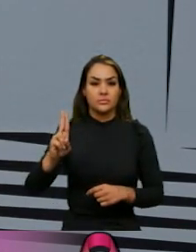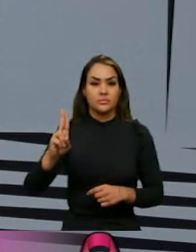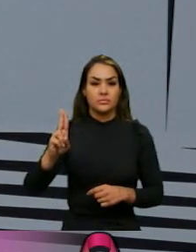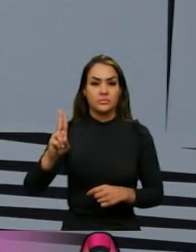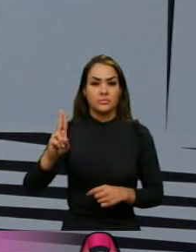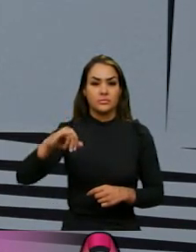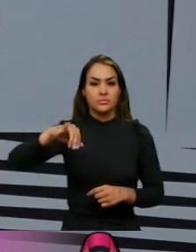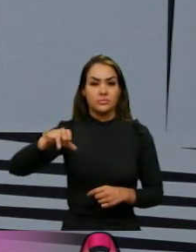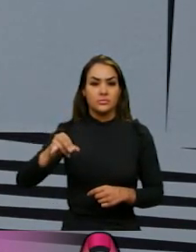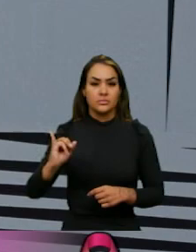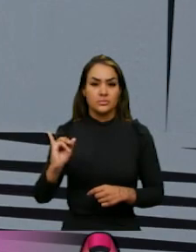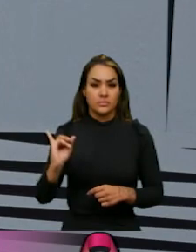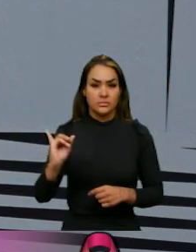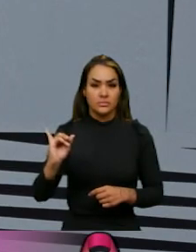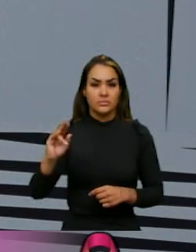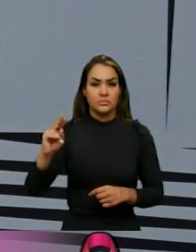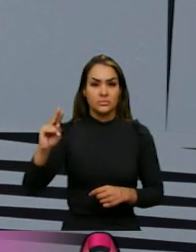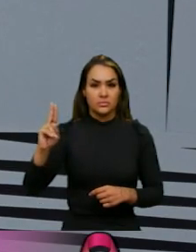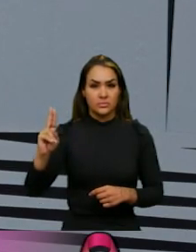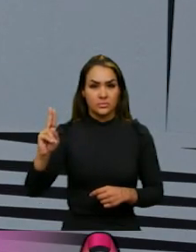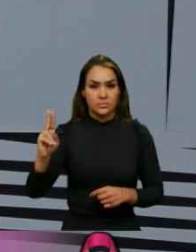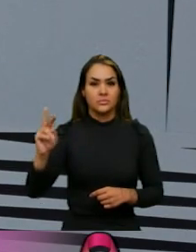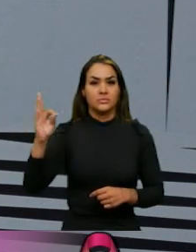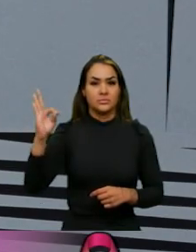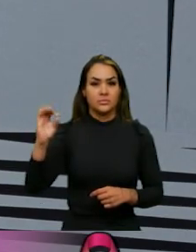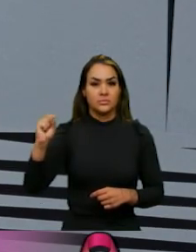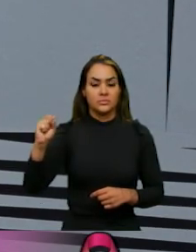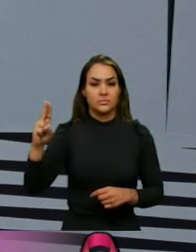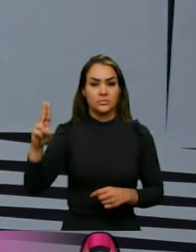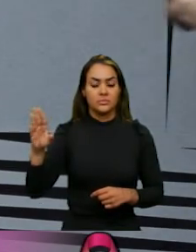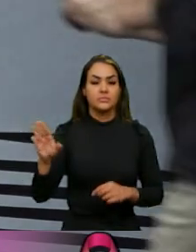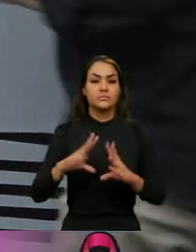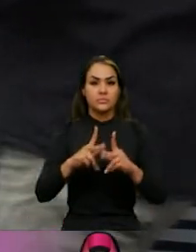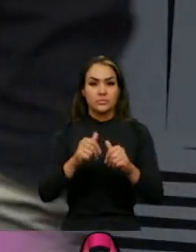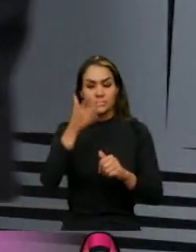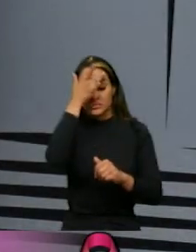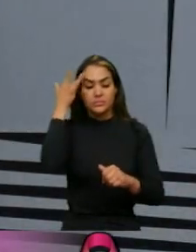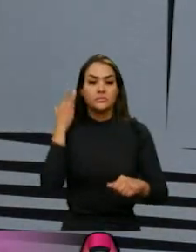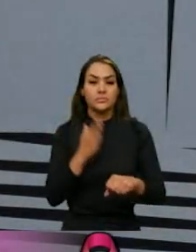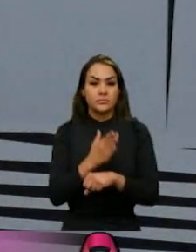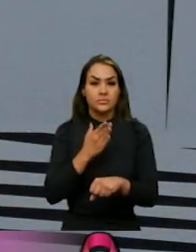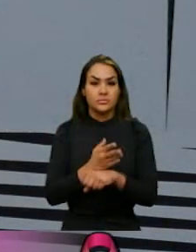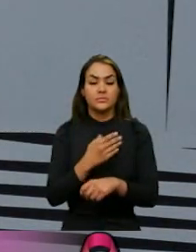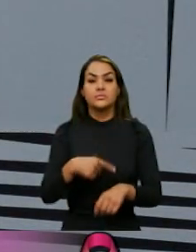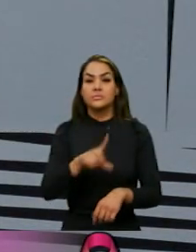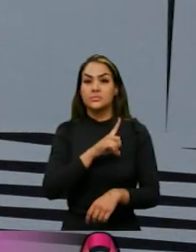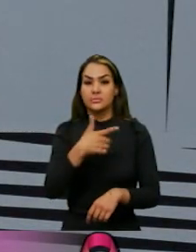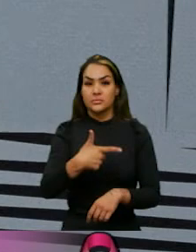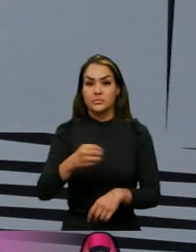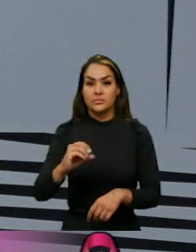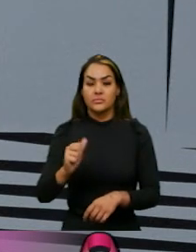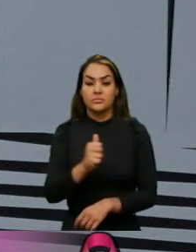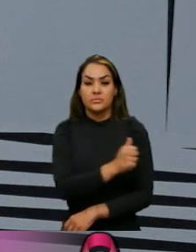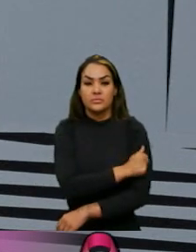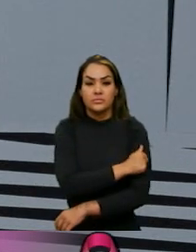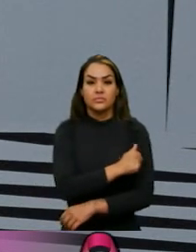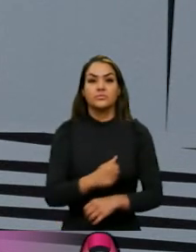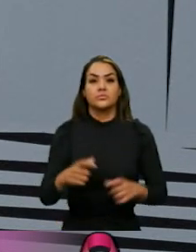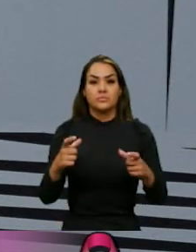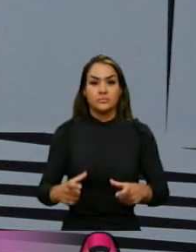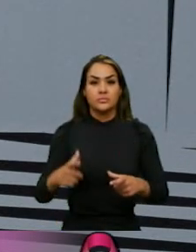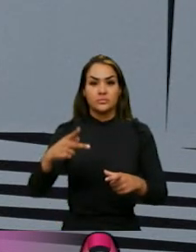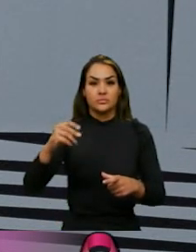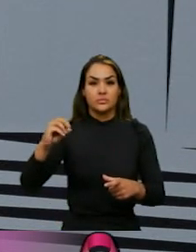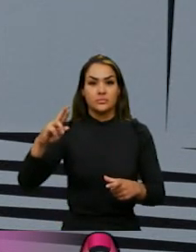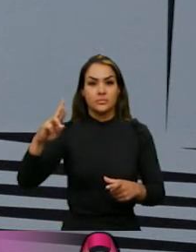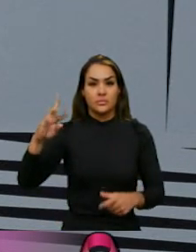Considerando que o projeto social Jiu-Jitsu para Todos possui cerca de 20 alunos do bairro Porto Real, que são orientados